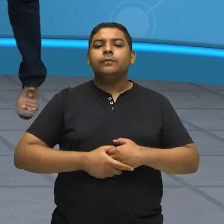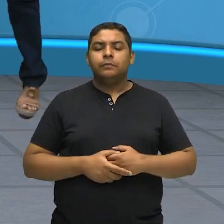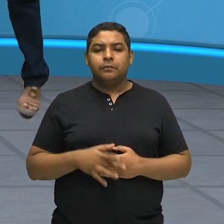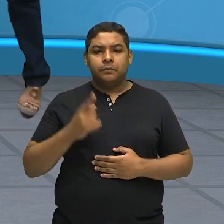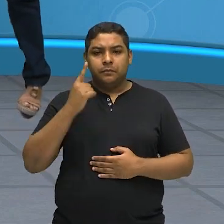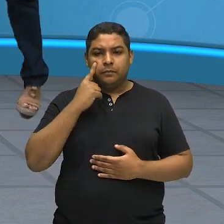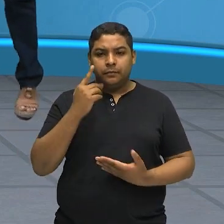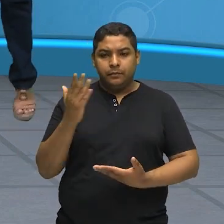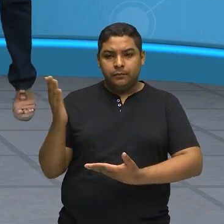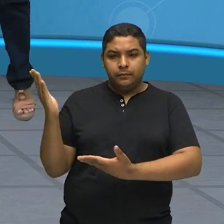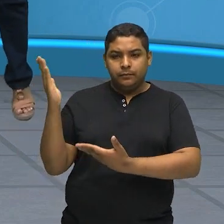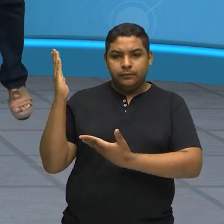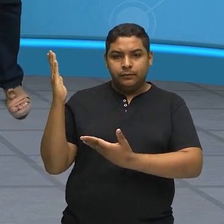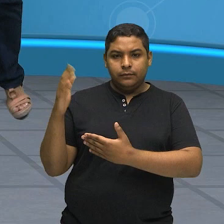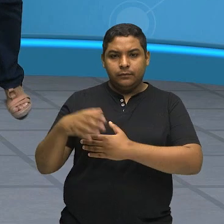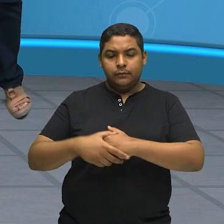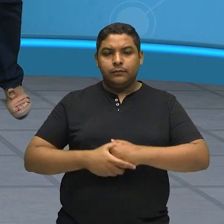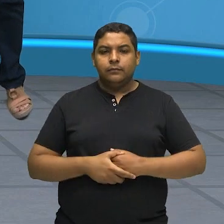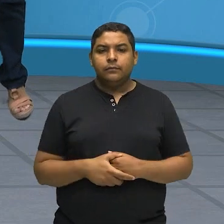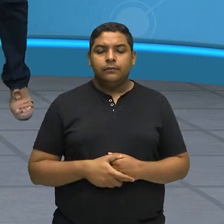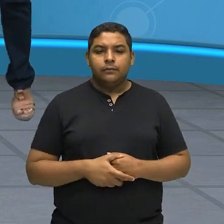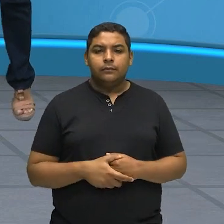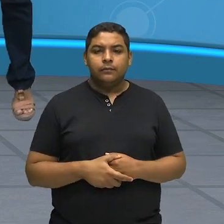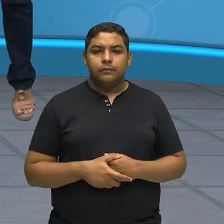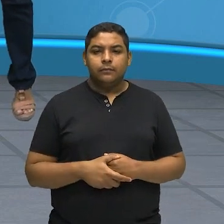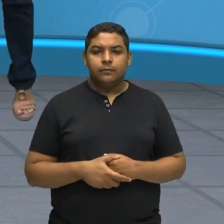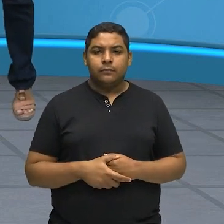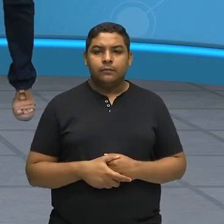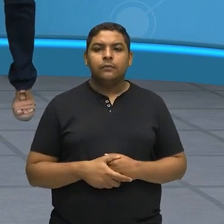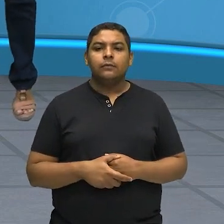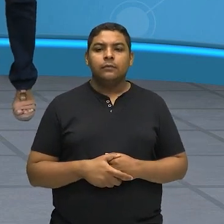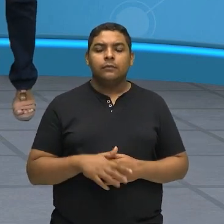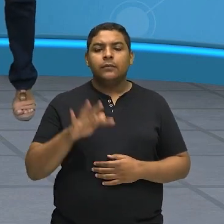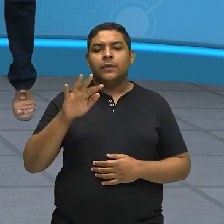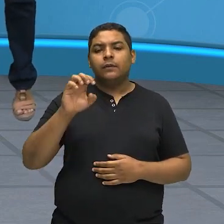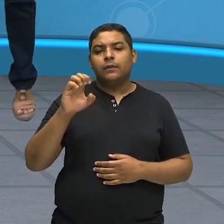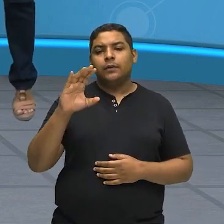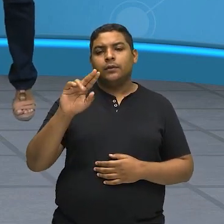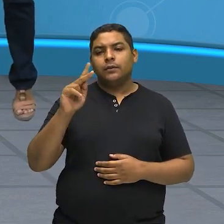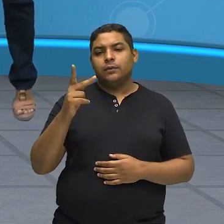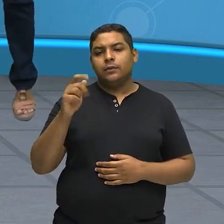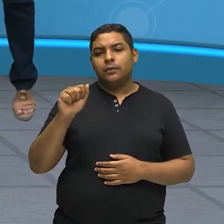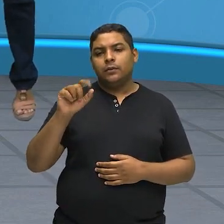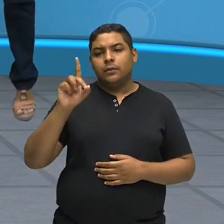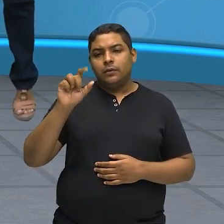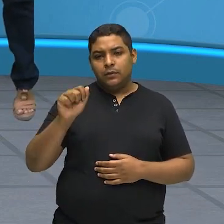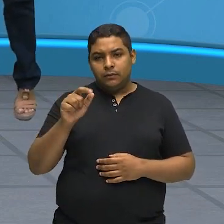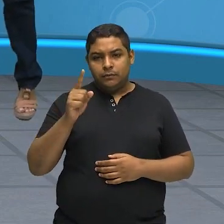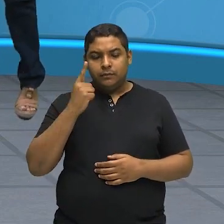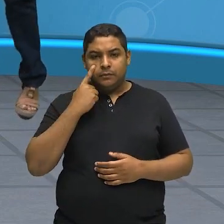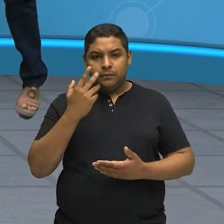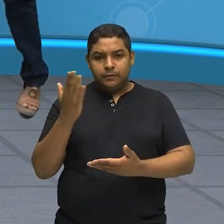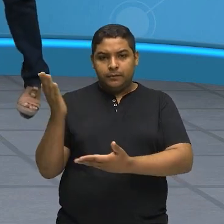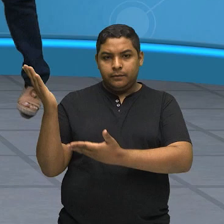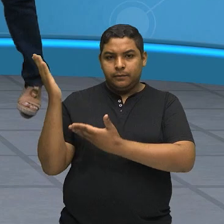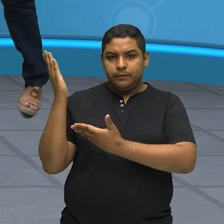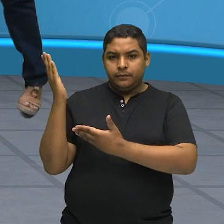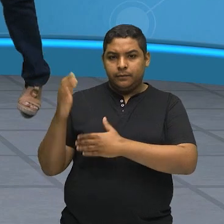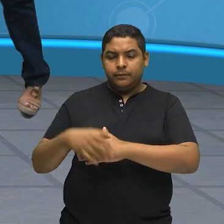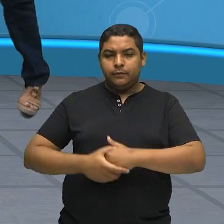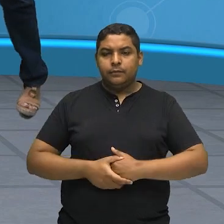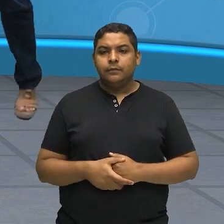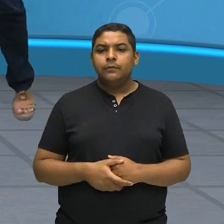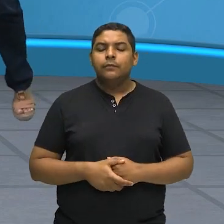temos também a ondulada, desculpa, aqui a fechada. Aqui, essa linha fechada, você pode fazer várias